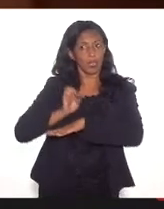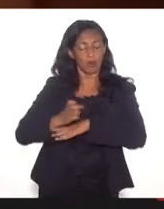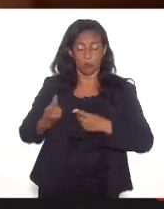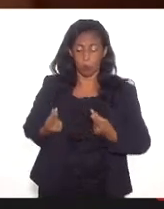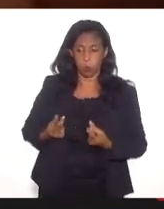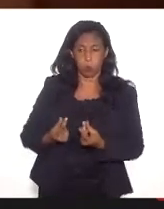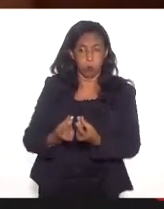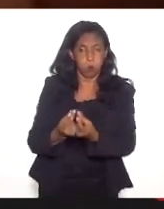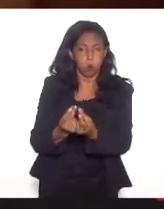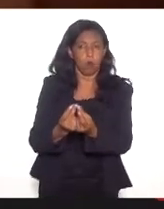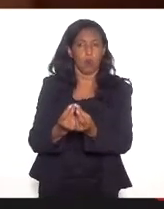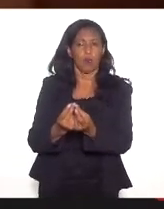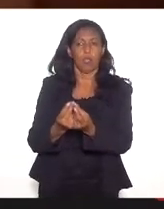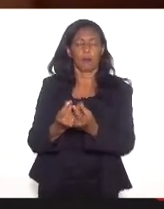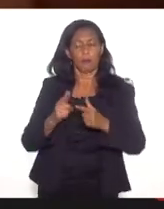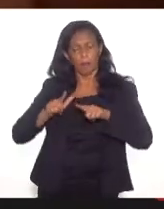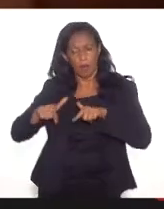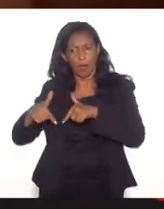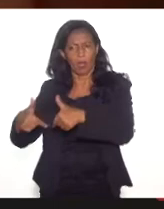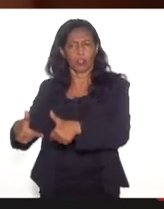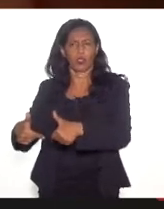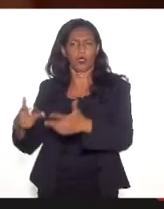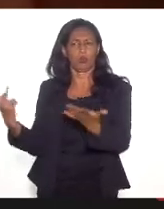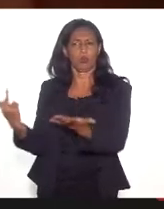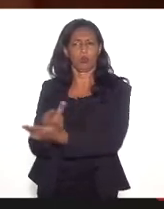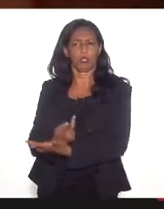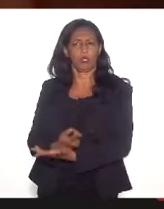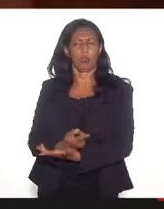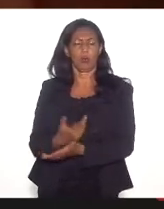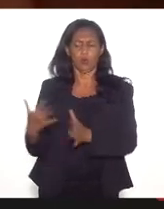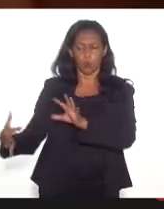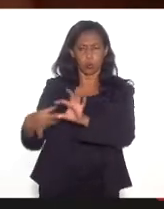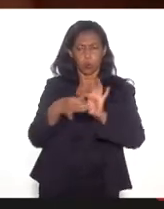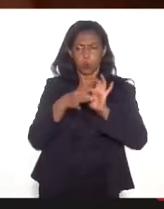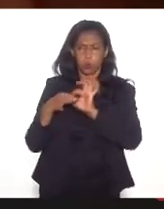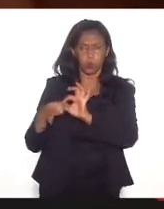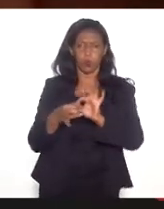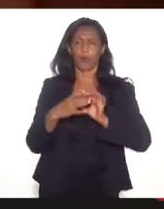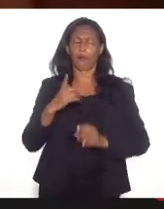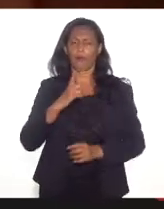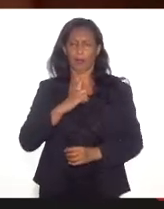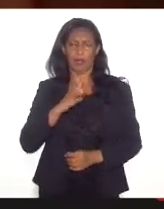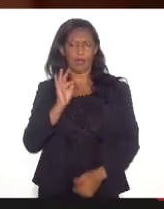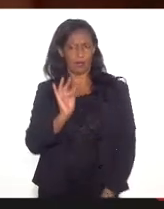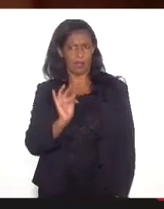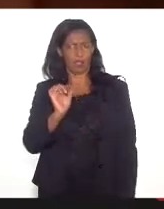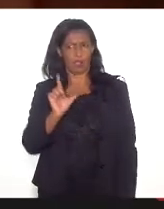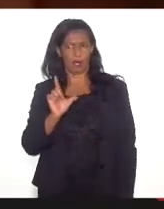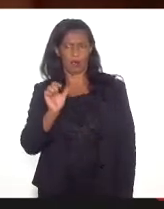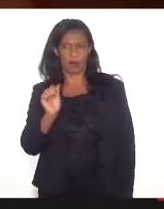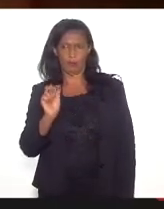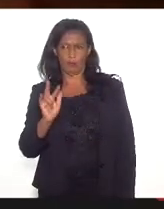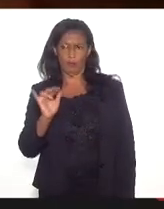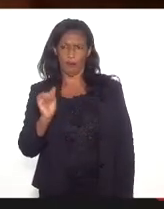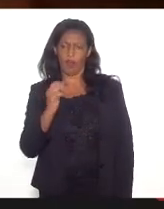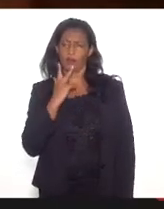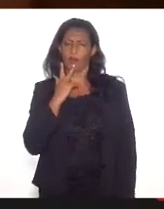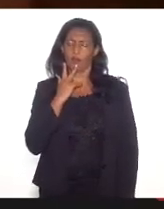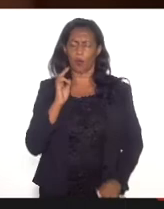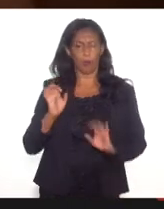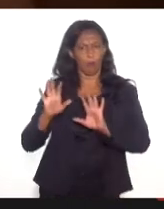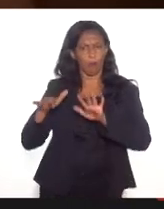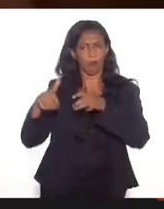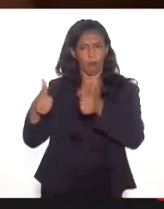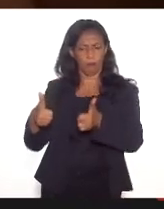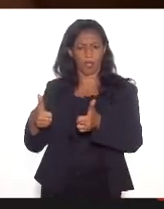portanto, longevas, para enfrentar esse fenômeno. Com as suas conexões que tem, e a Flávia falou sobre isso também, com a